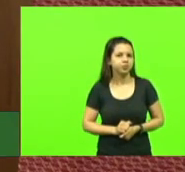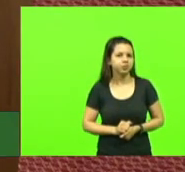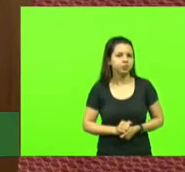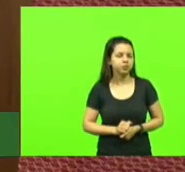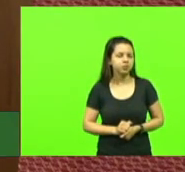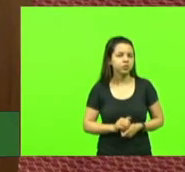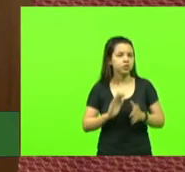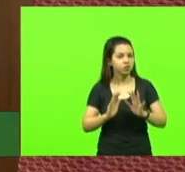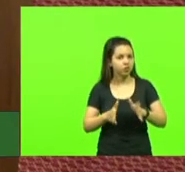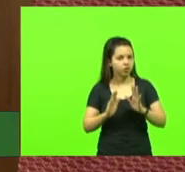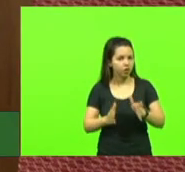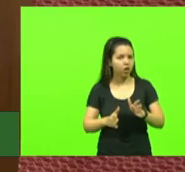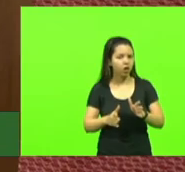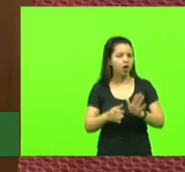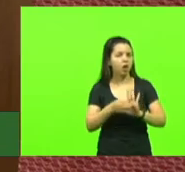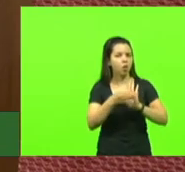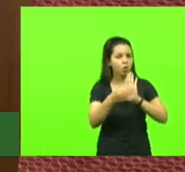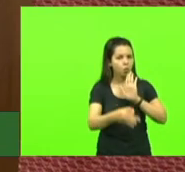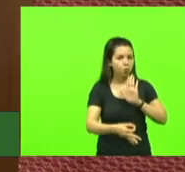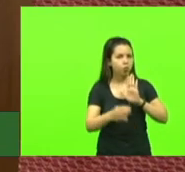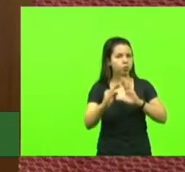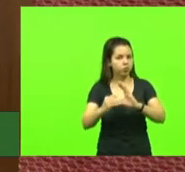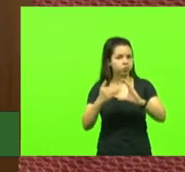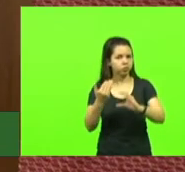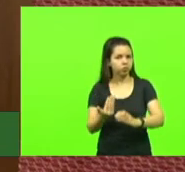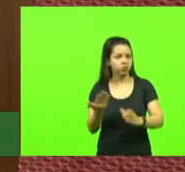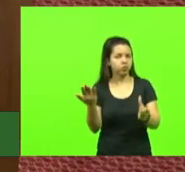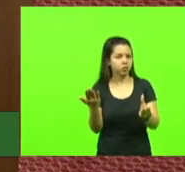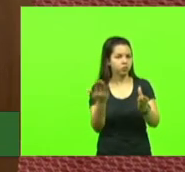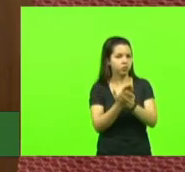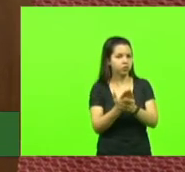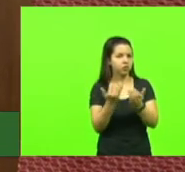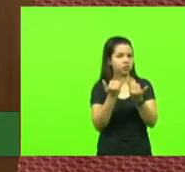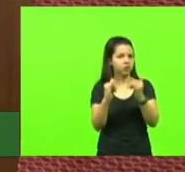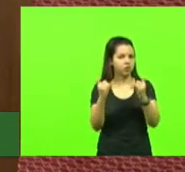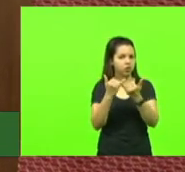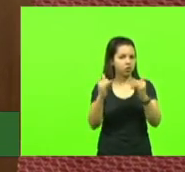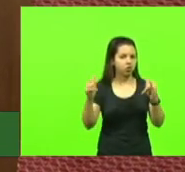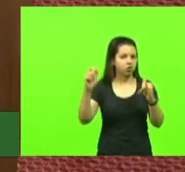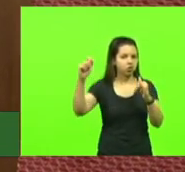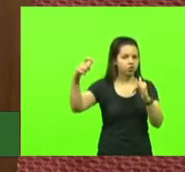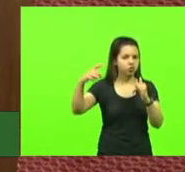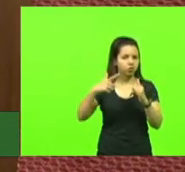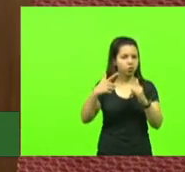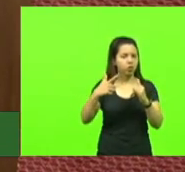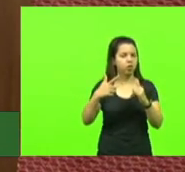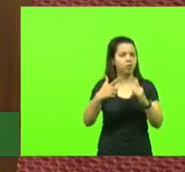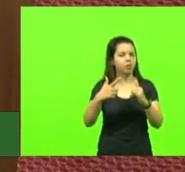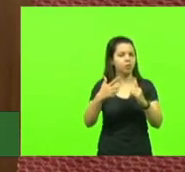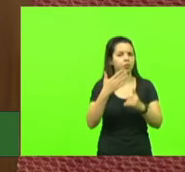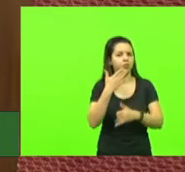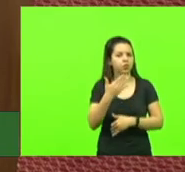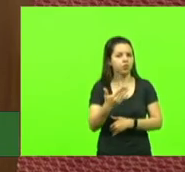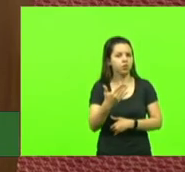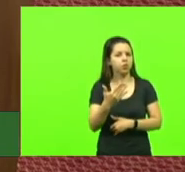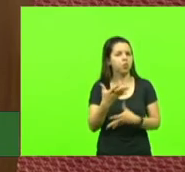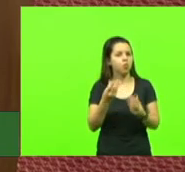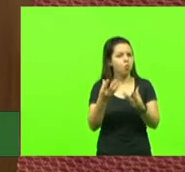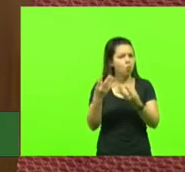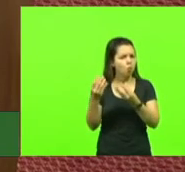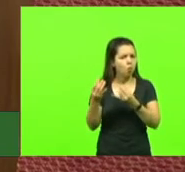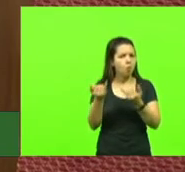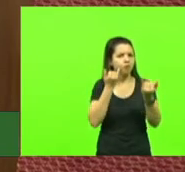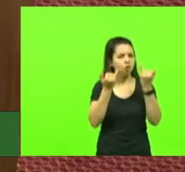Recebemos o parecer agora do processo da energia solar. Pediram um monte de